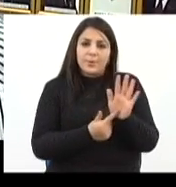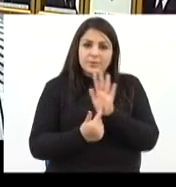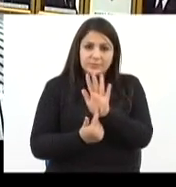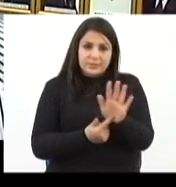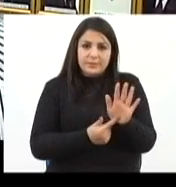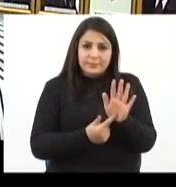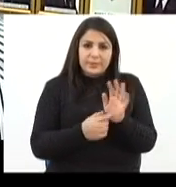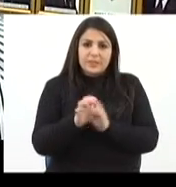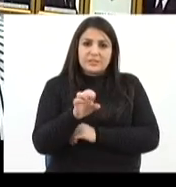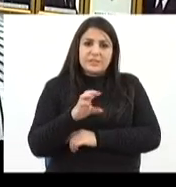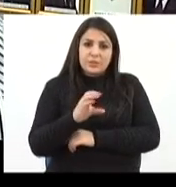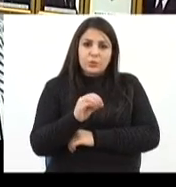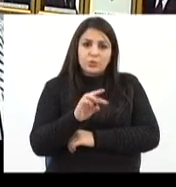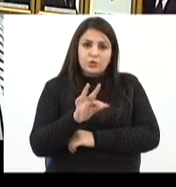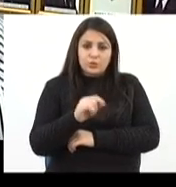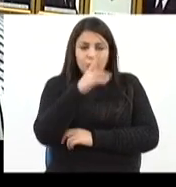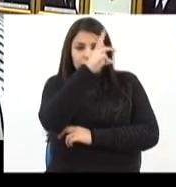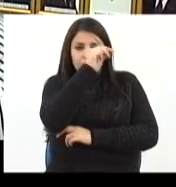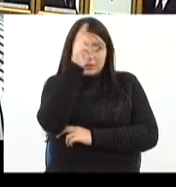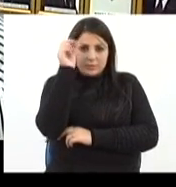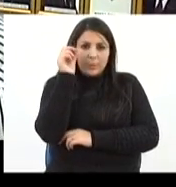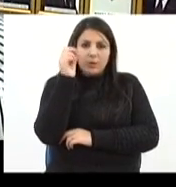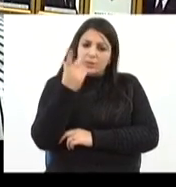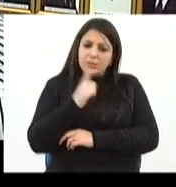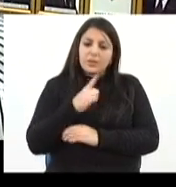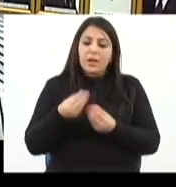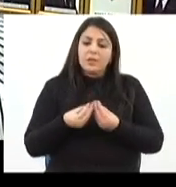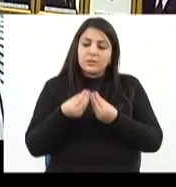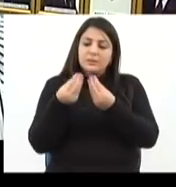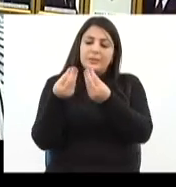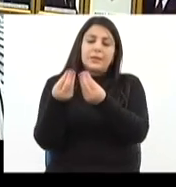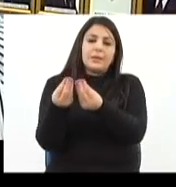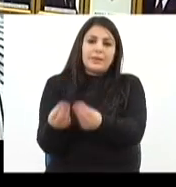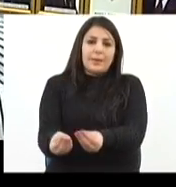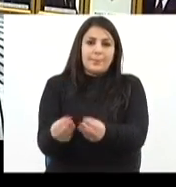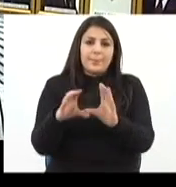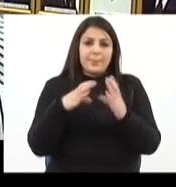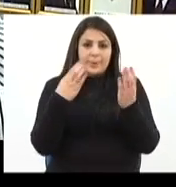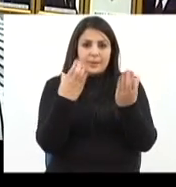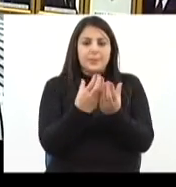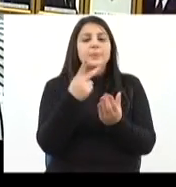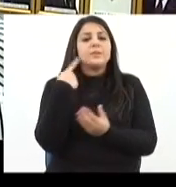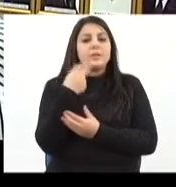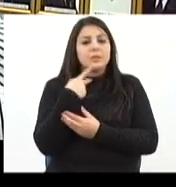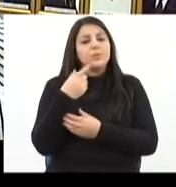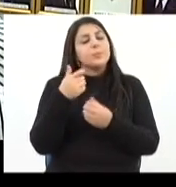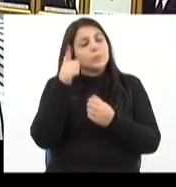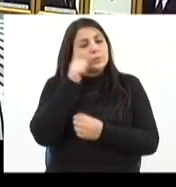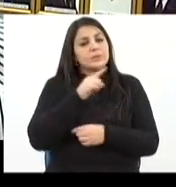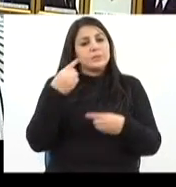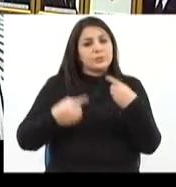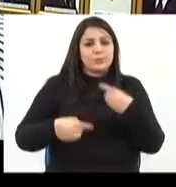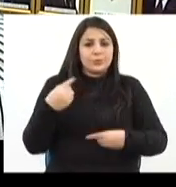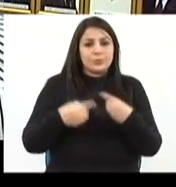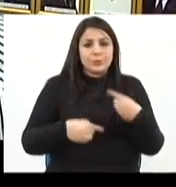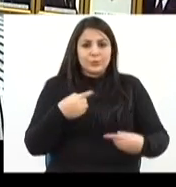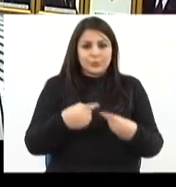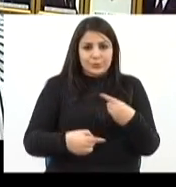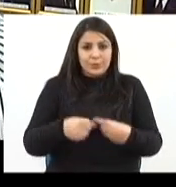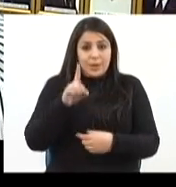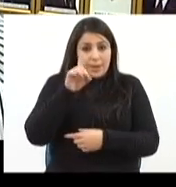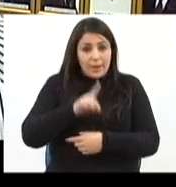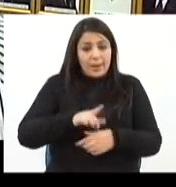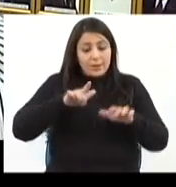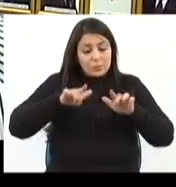Executivo Municipal, que é quem tem a prerrogativa de enviar para a Câmara de Vereadores para que ele possa ser debatido. Então,